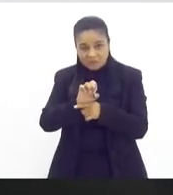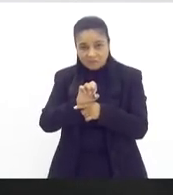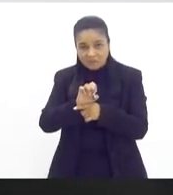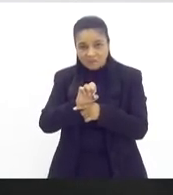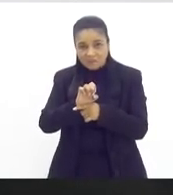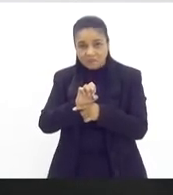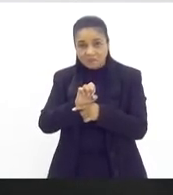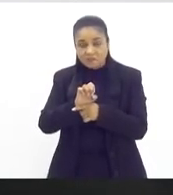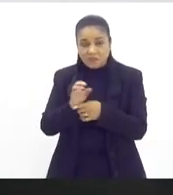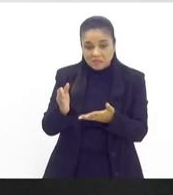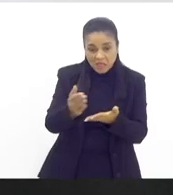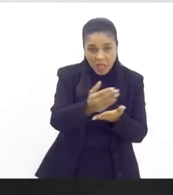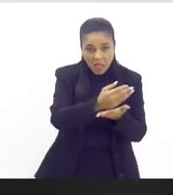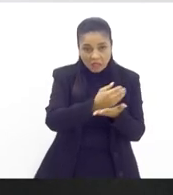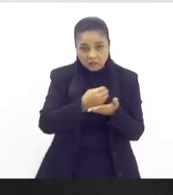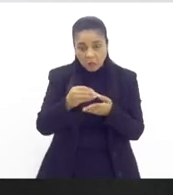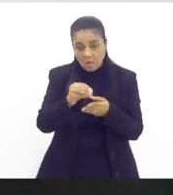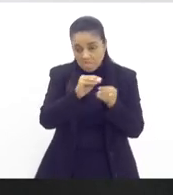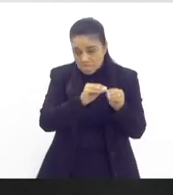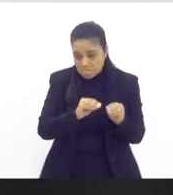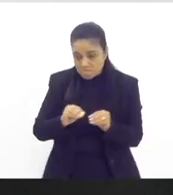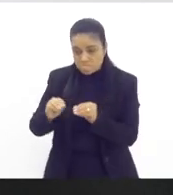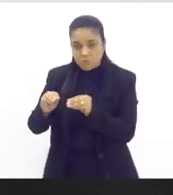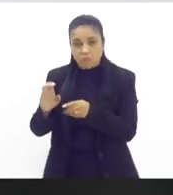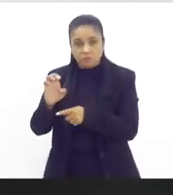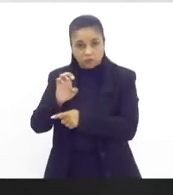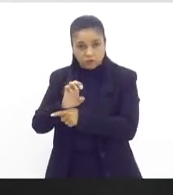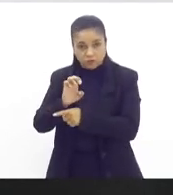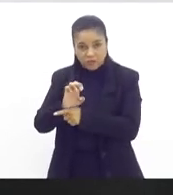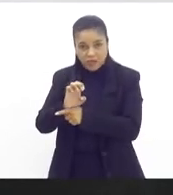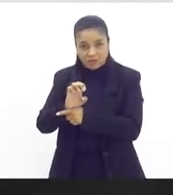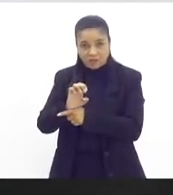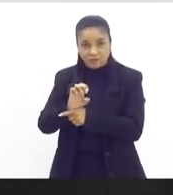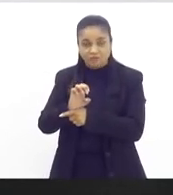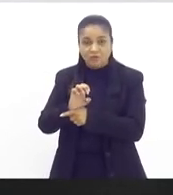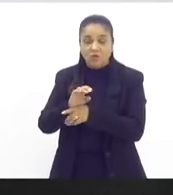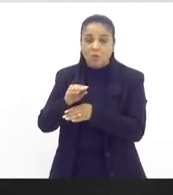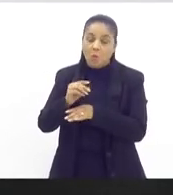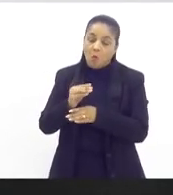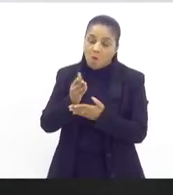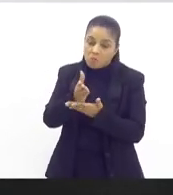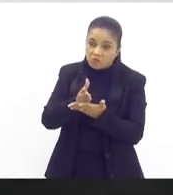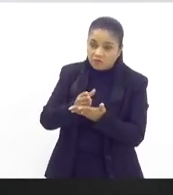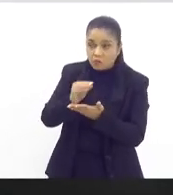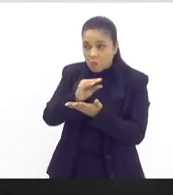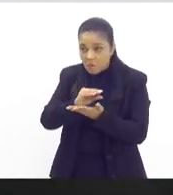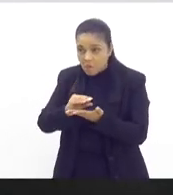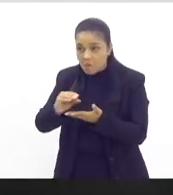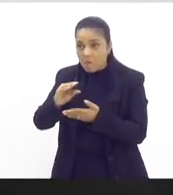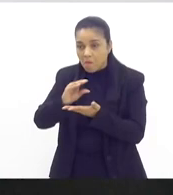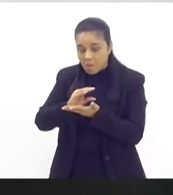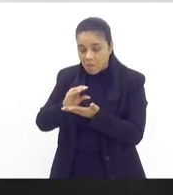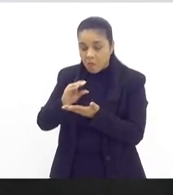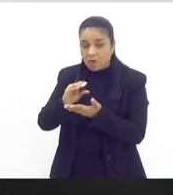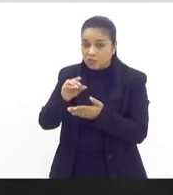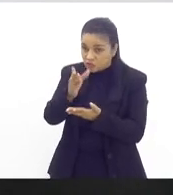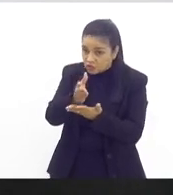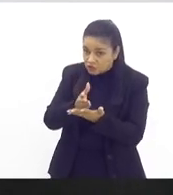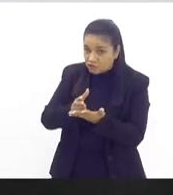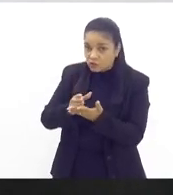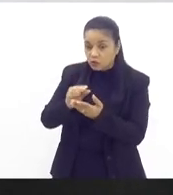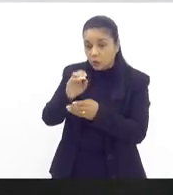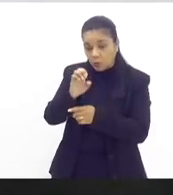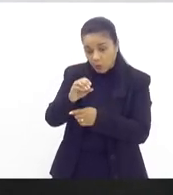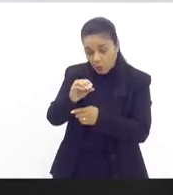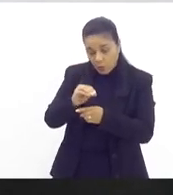dessa arrecadação, se não haveria uma forma ali de, pelo menos, a parte que fica com a União ter uma trava ali de que garantiria que o Estado vai sim fazer